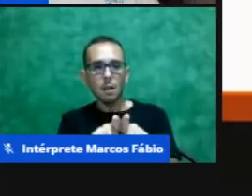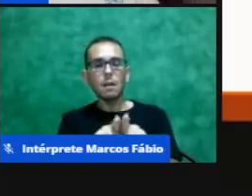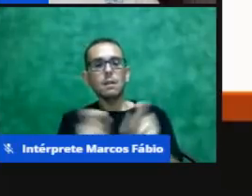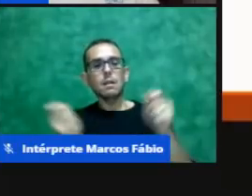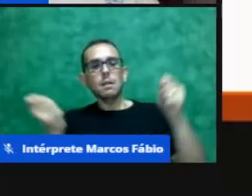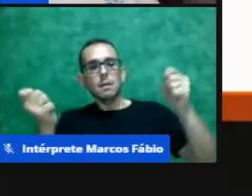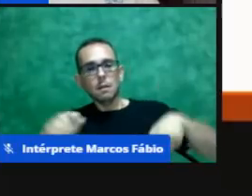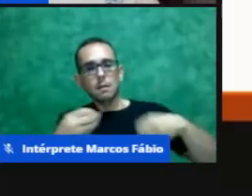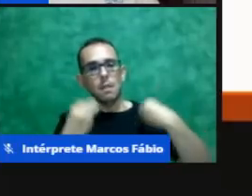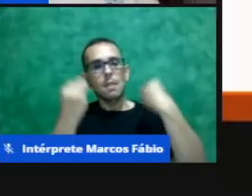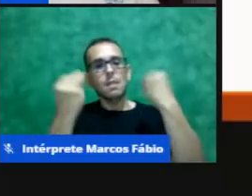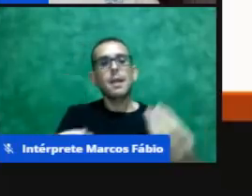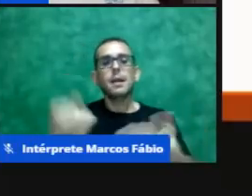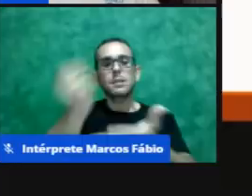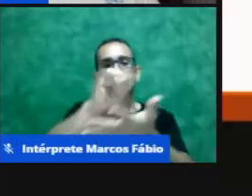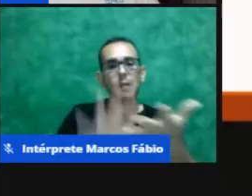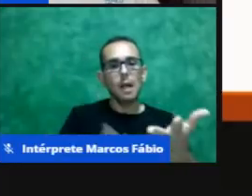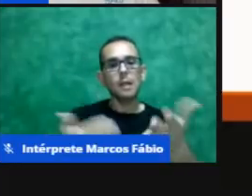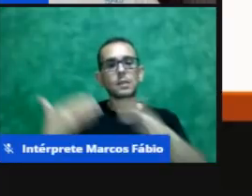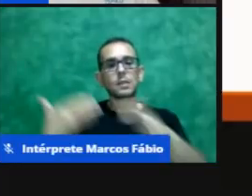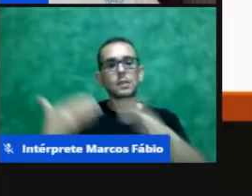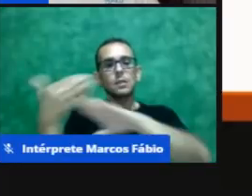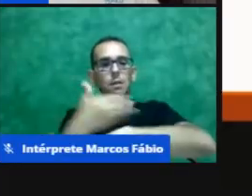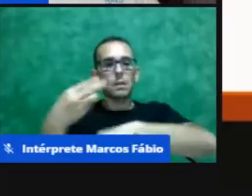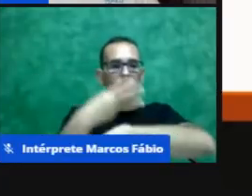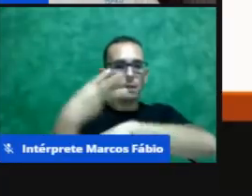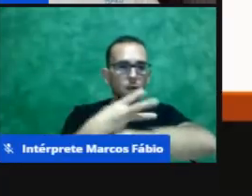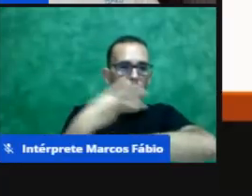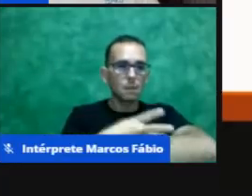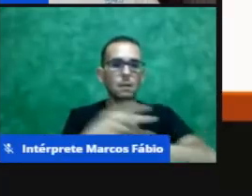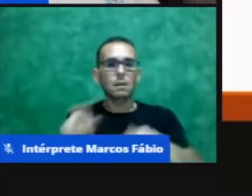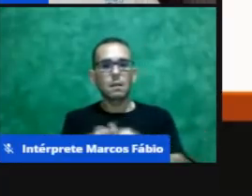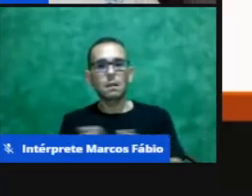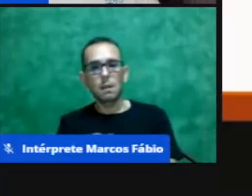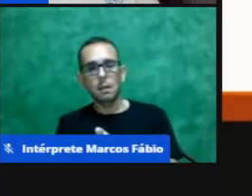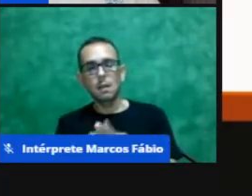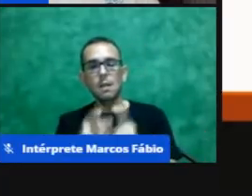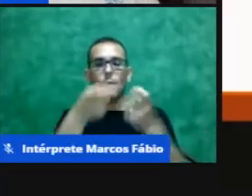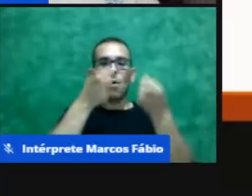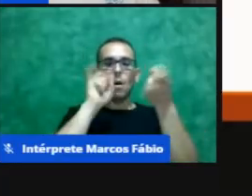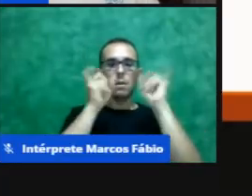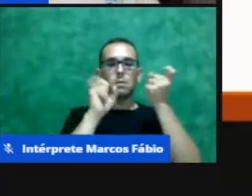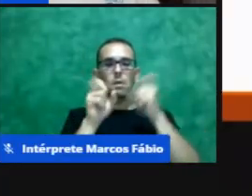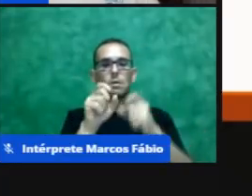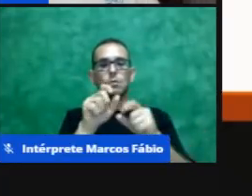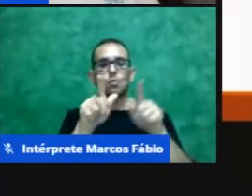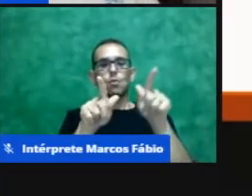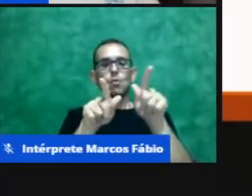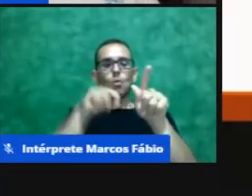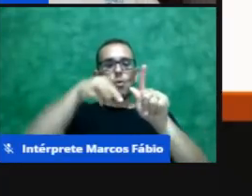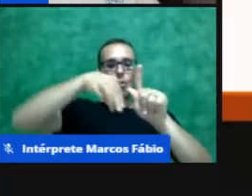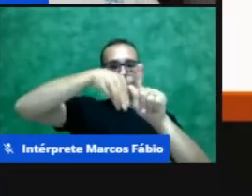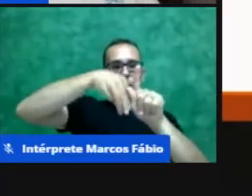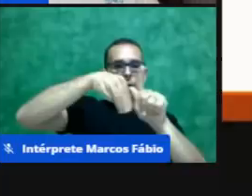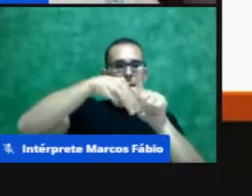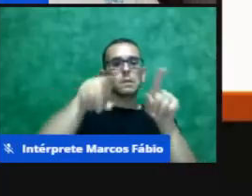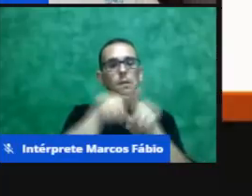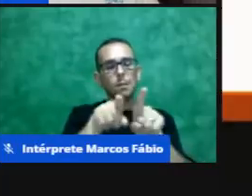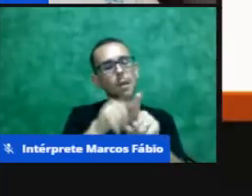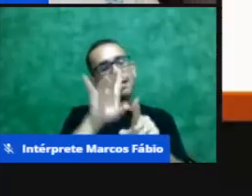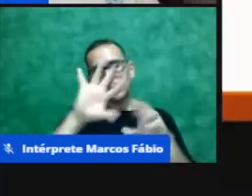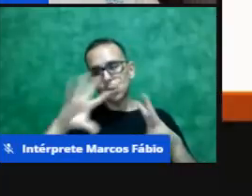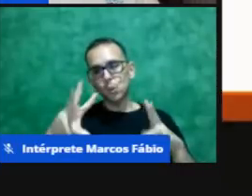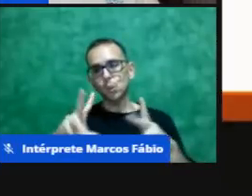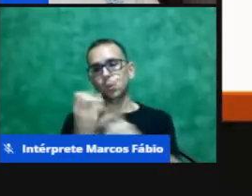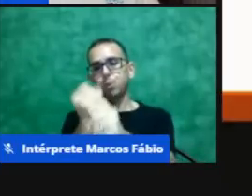virtuais, as entregas das atividades, a participação pelo WhatsApp, a participação nas reuniões pelo Google Meet. Então, tudo isso vai gerar uma